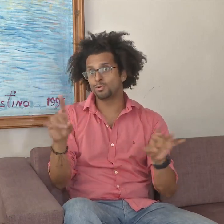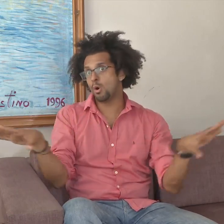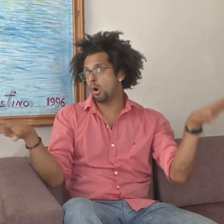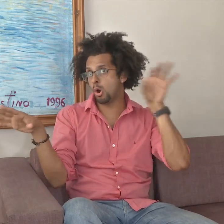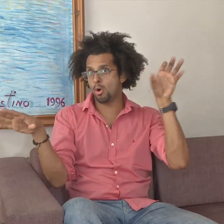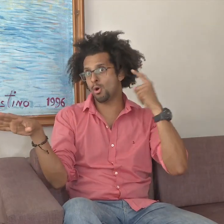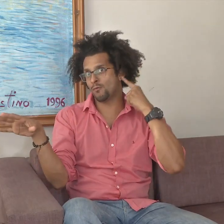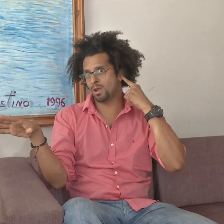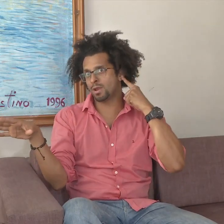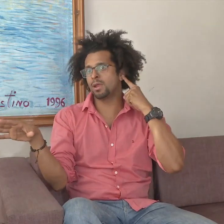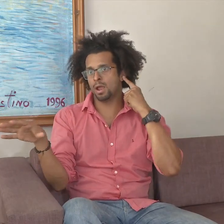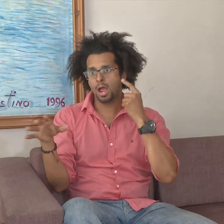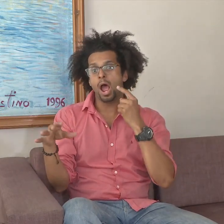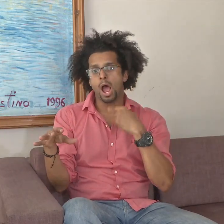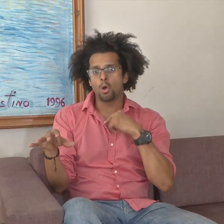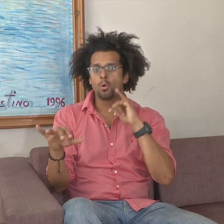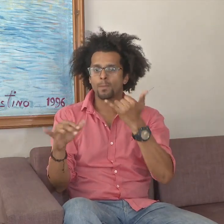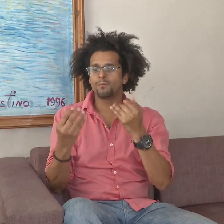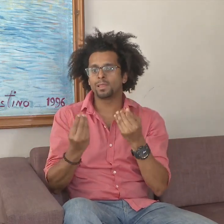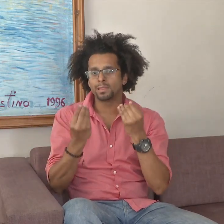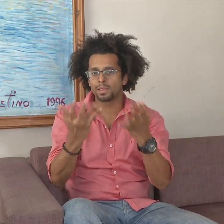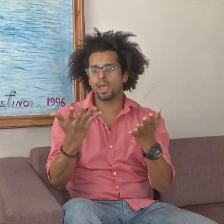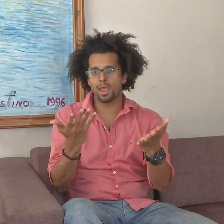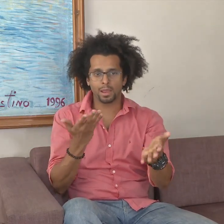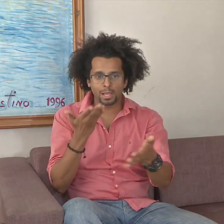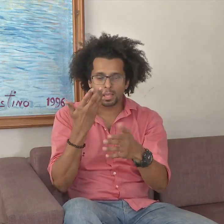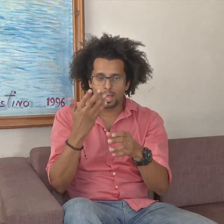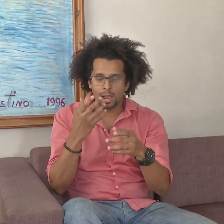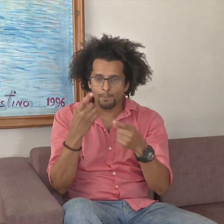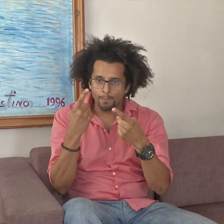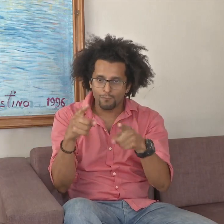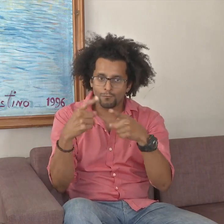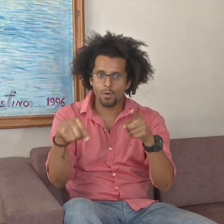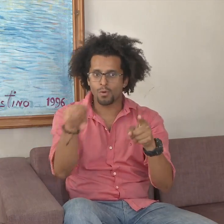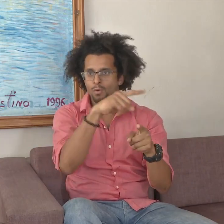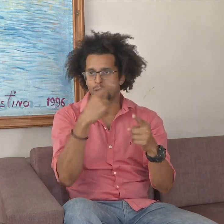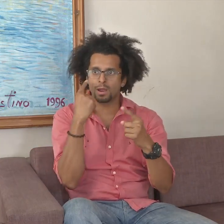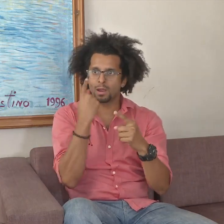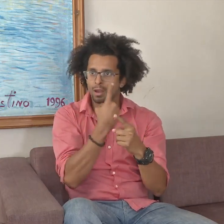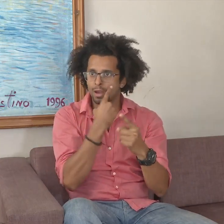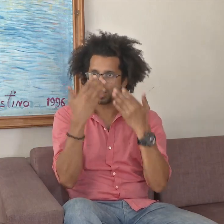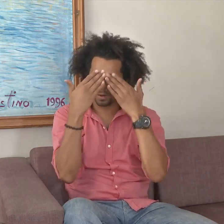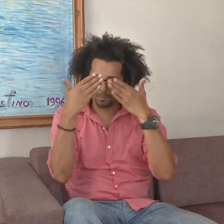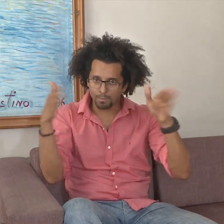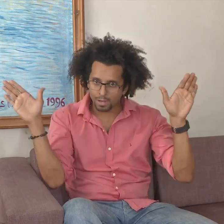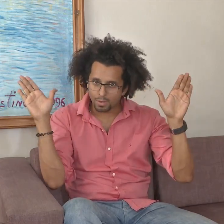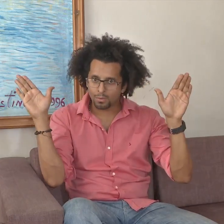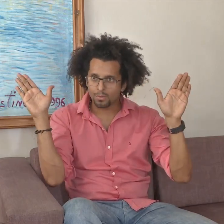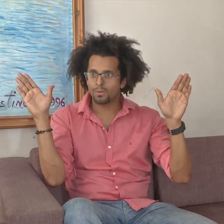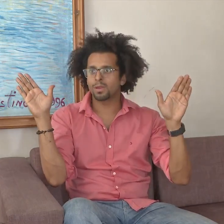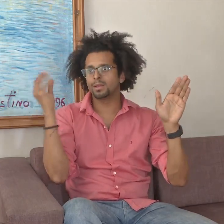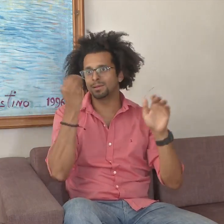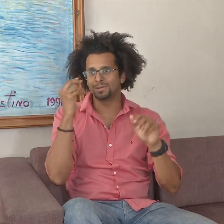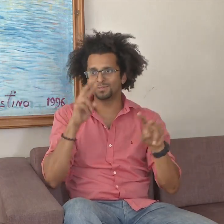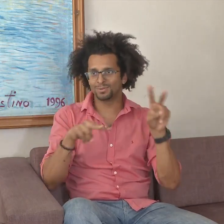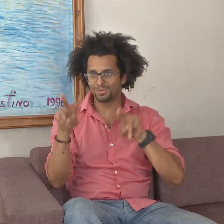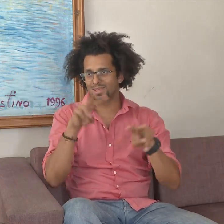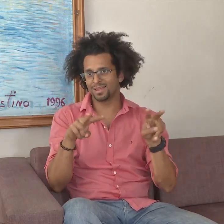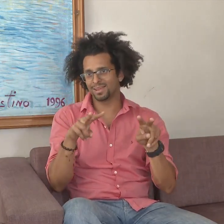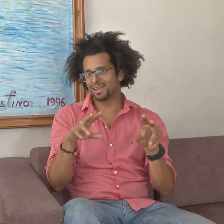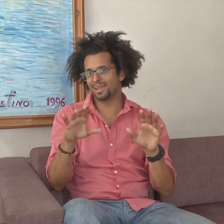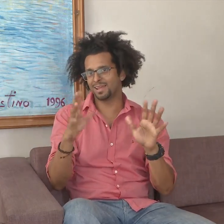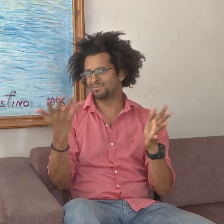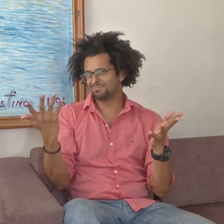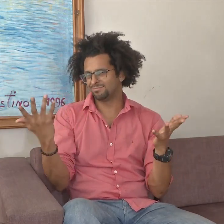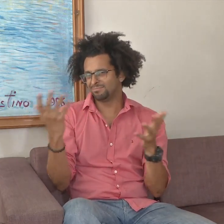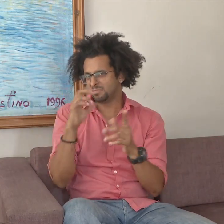os ouvintes eles não conhecem a Libras, então eu aproveito para provocar essa visualidade do ouvinte também, para que ele abra essa